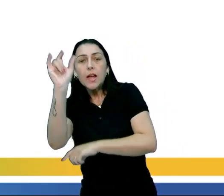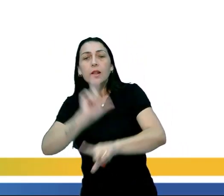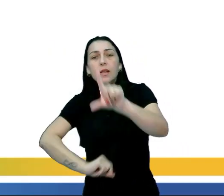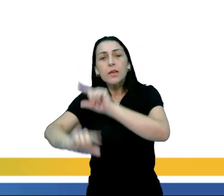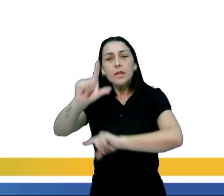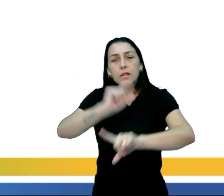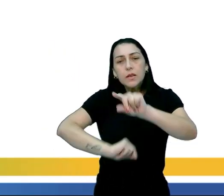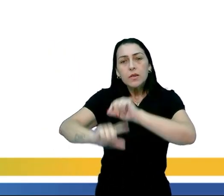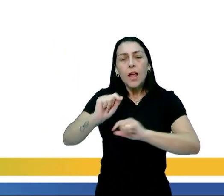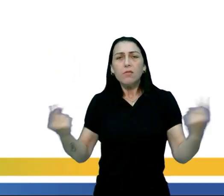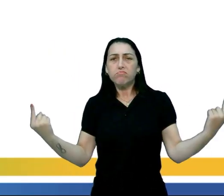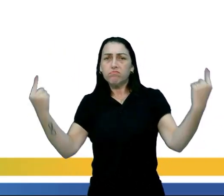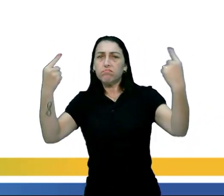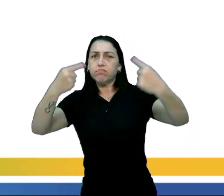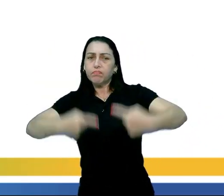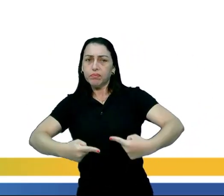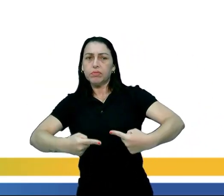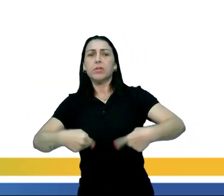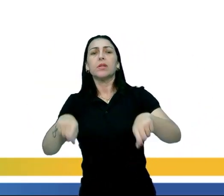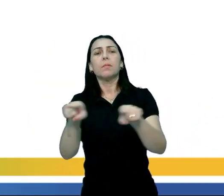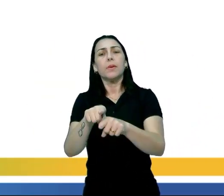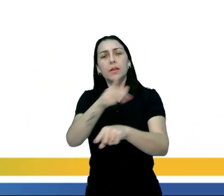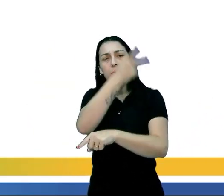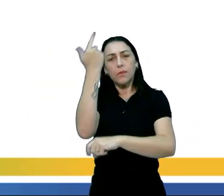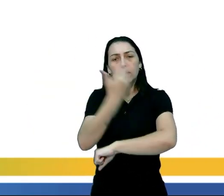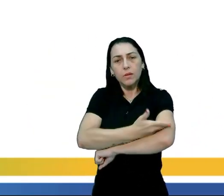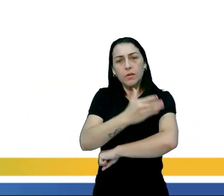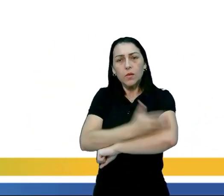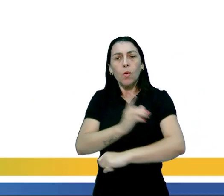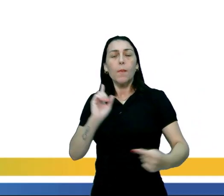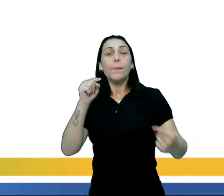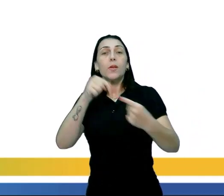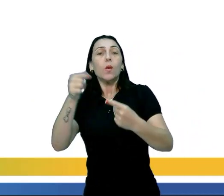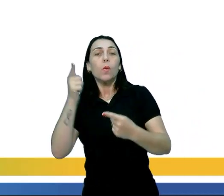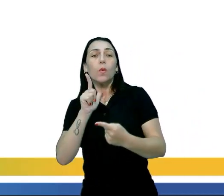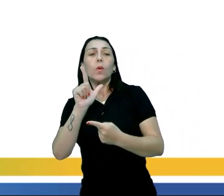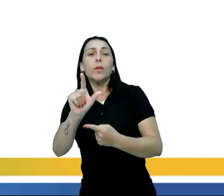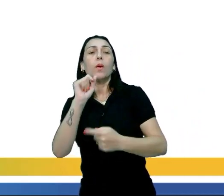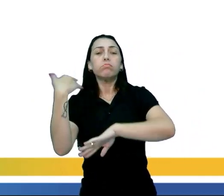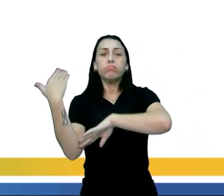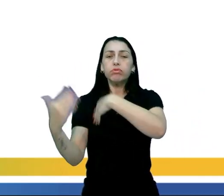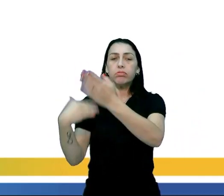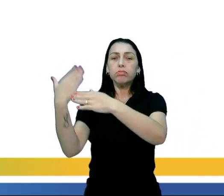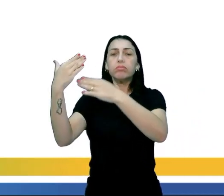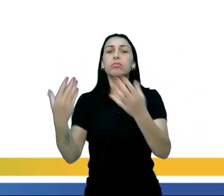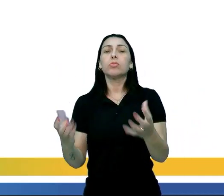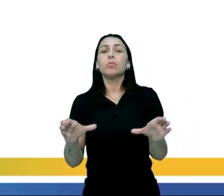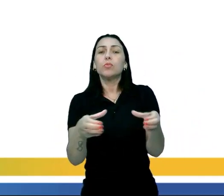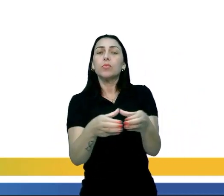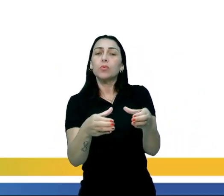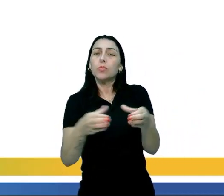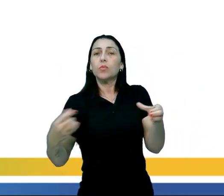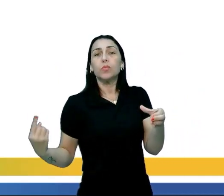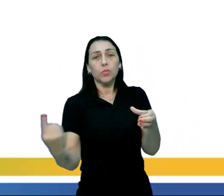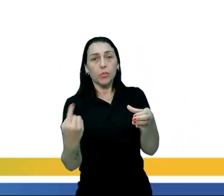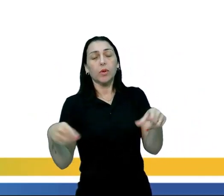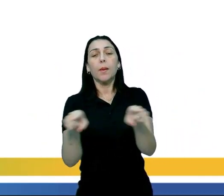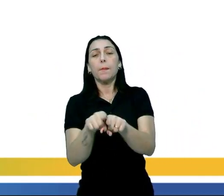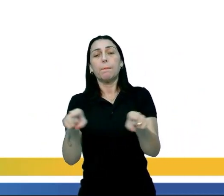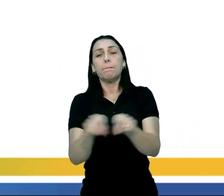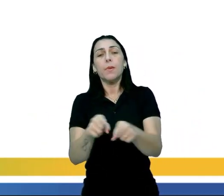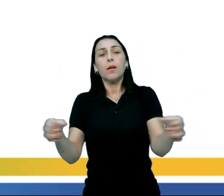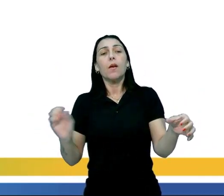seletividade, a hipercompetitividade de seus praticantes, com a finalidade de alcançar o desenvolvimento integral do indivíduo e